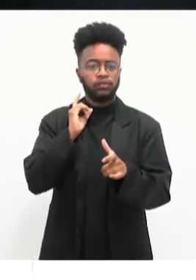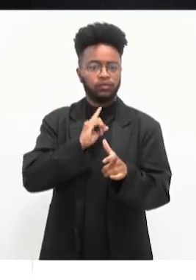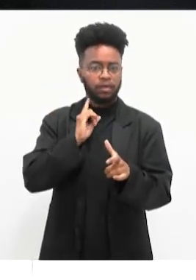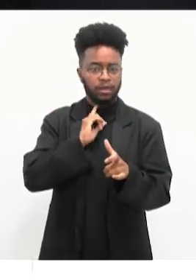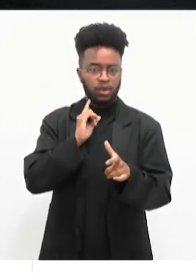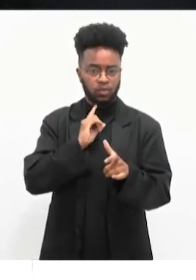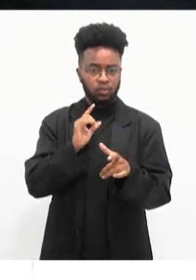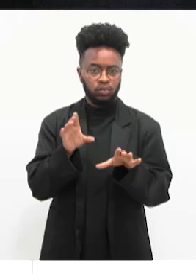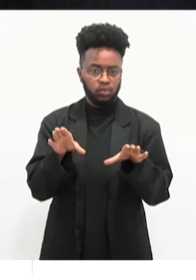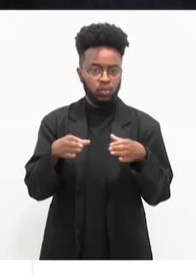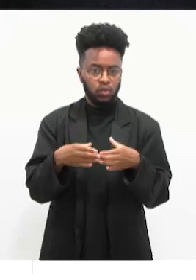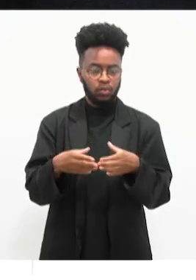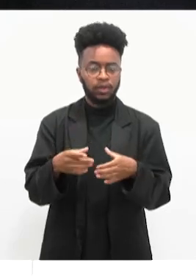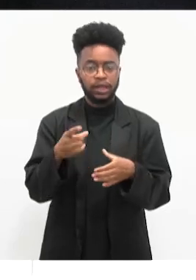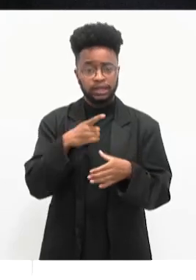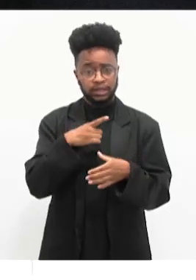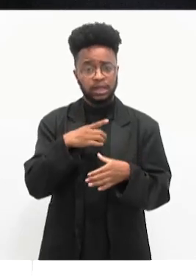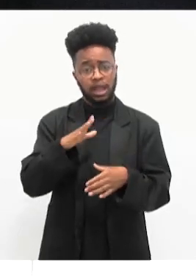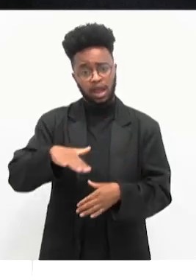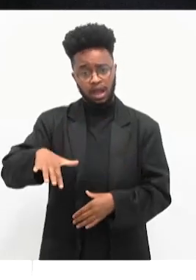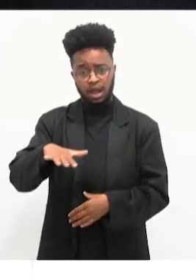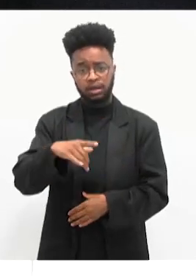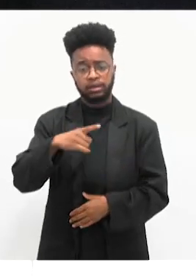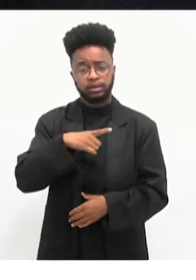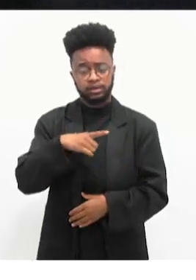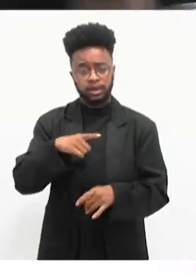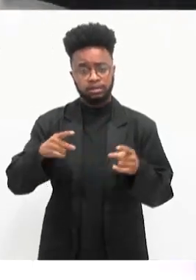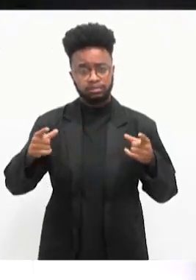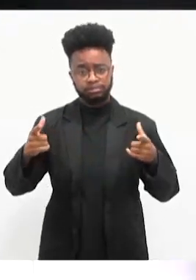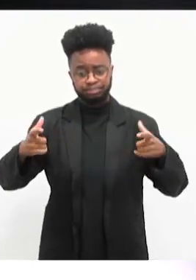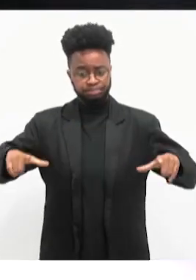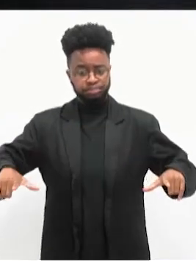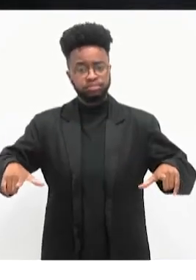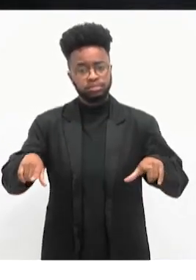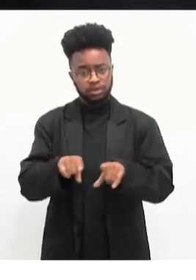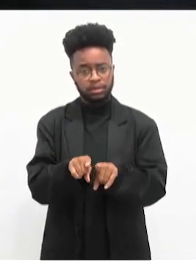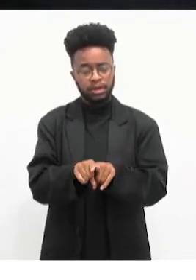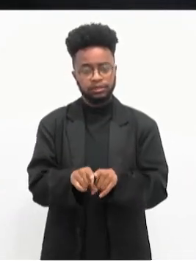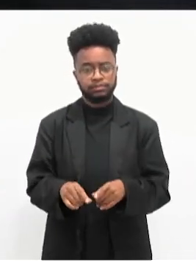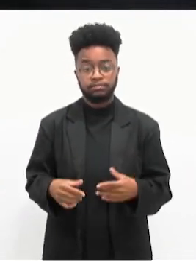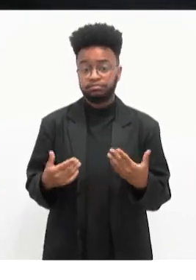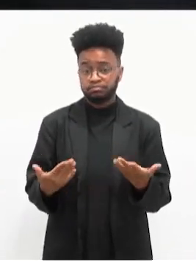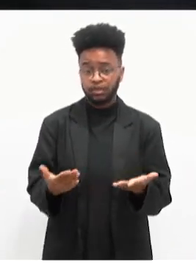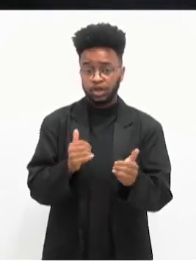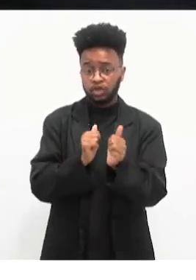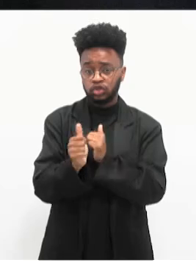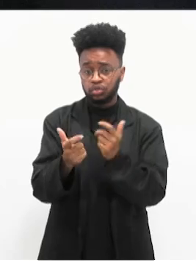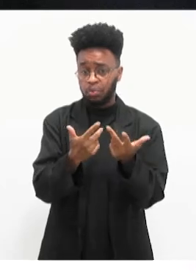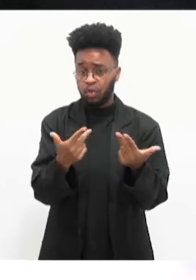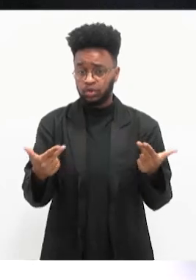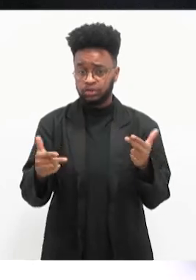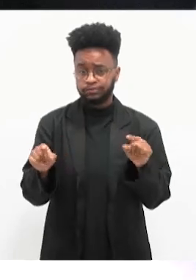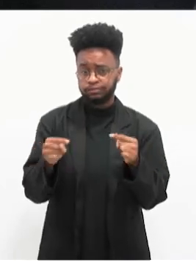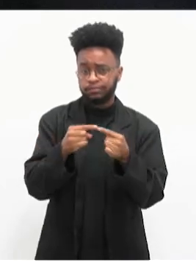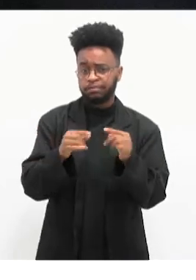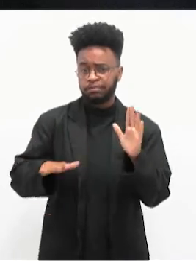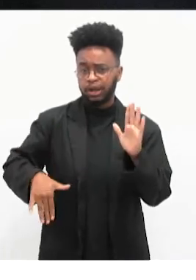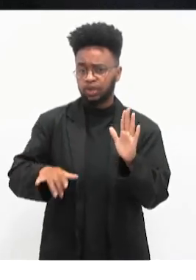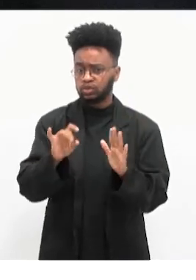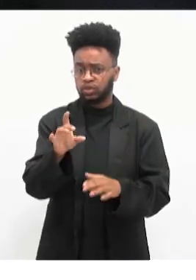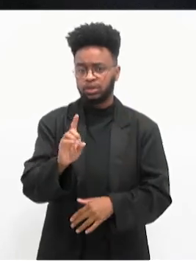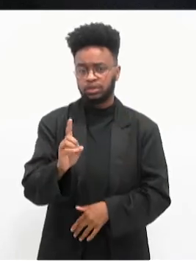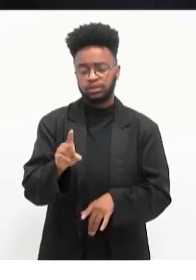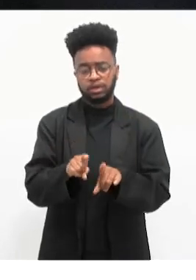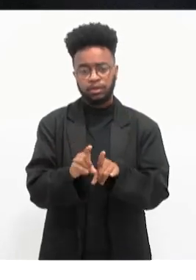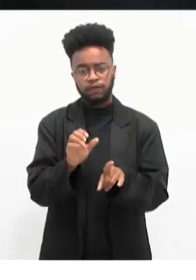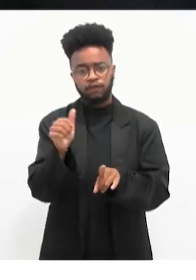Flamengo, tem ginásio com quadra de beach tênis. Entendeu? Então não é um esporte mais de praia, deixou de sê-lo.